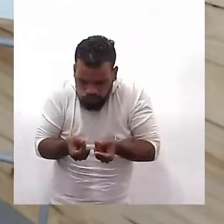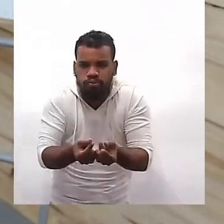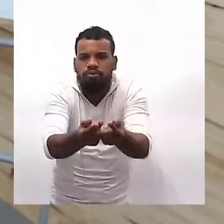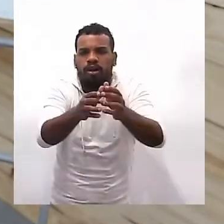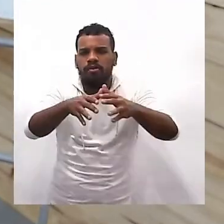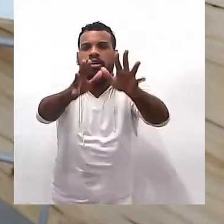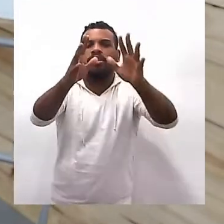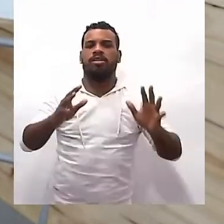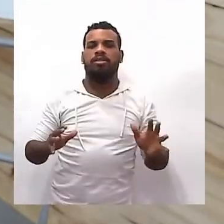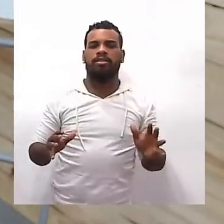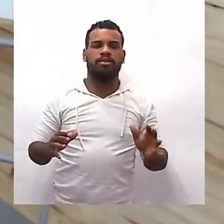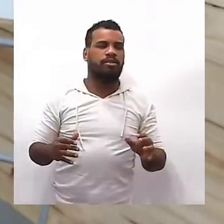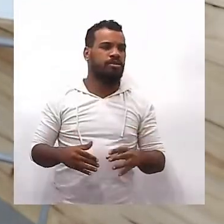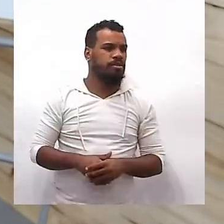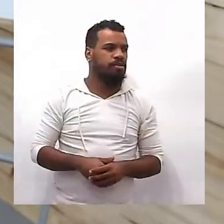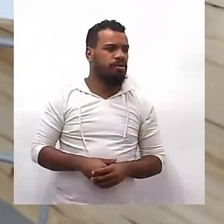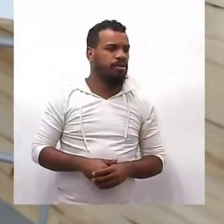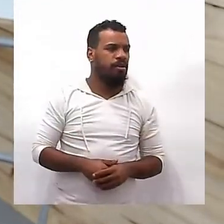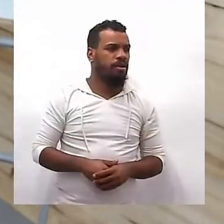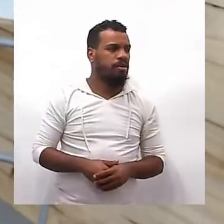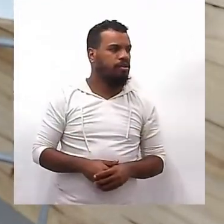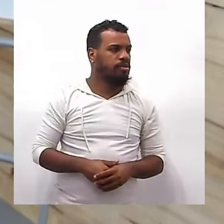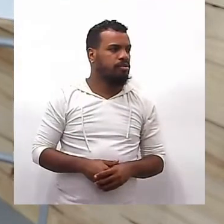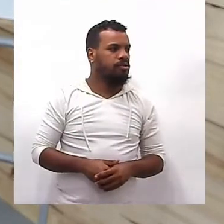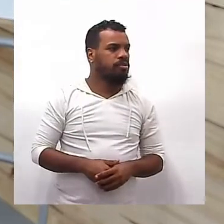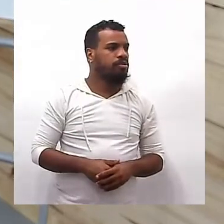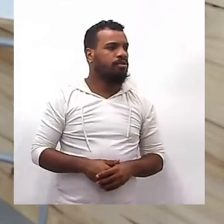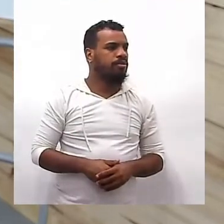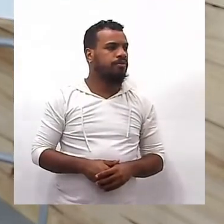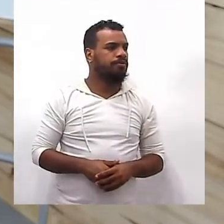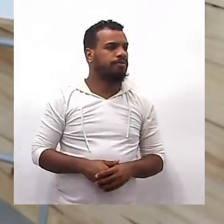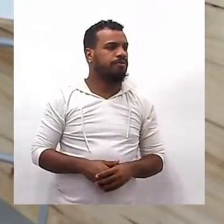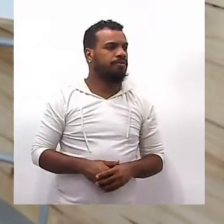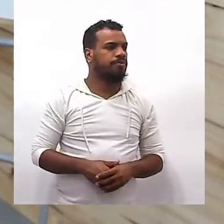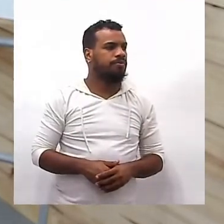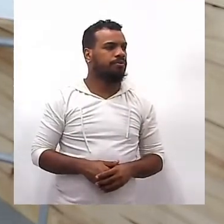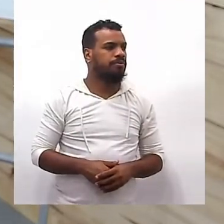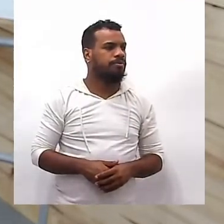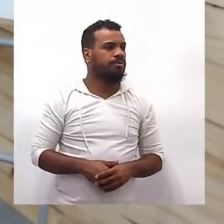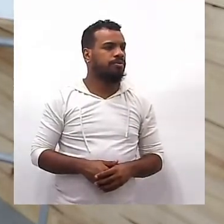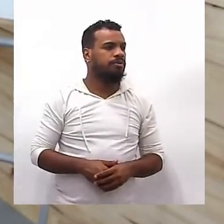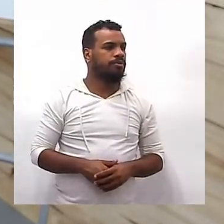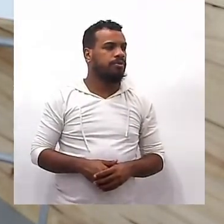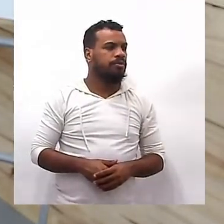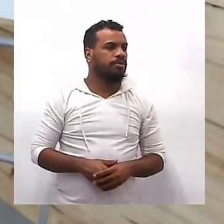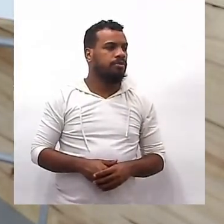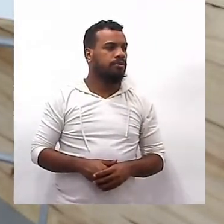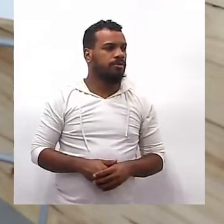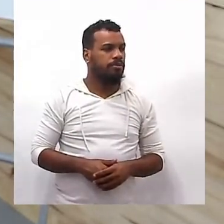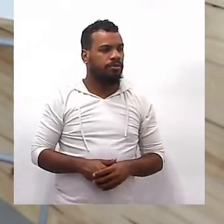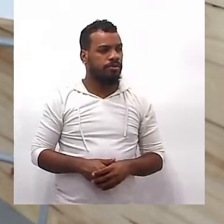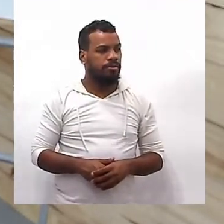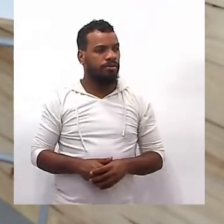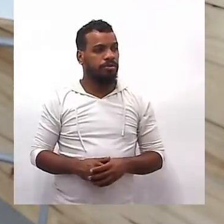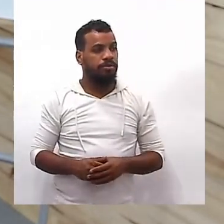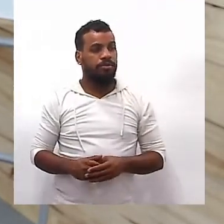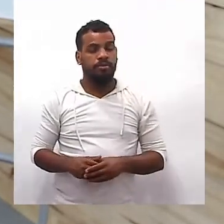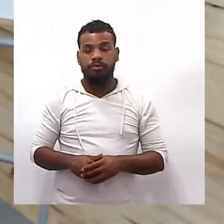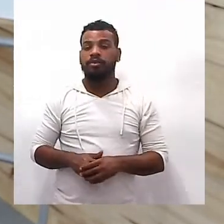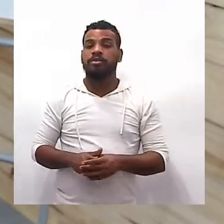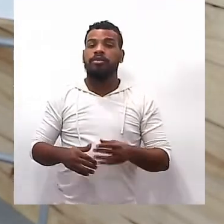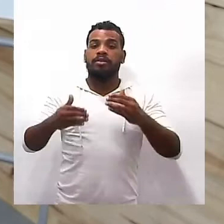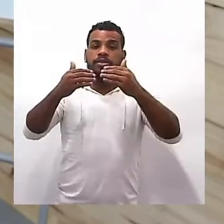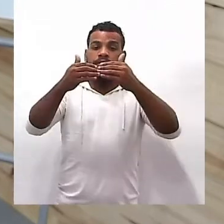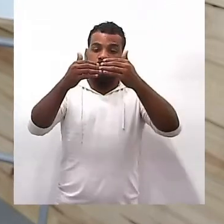o que acontece? Ó, esse NADH2, ó, ele chega aqui no processo e vai embora